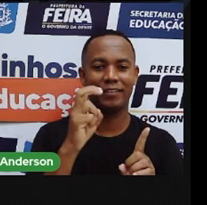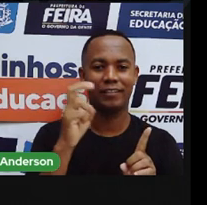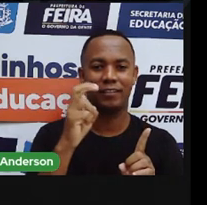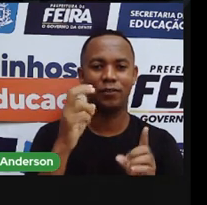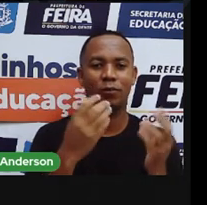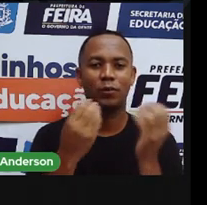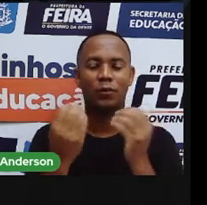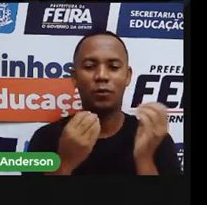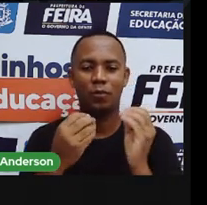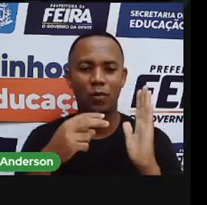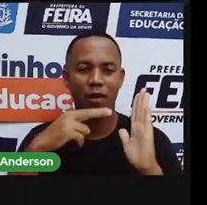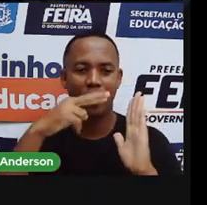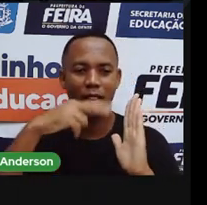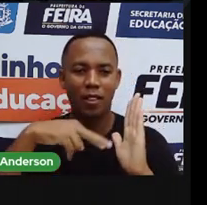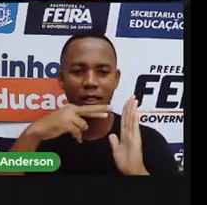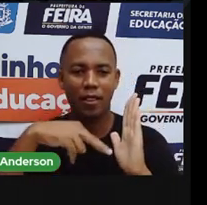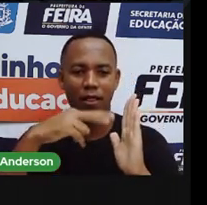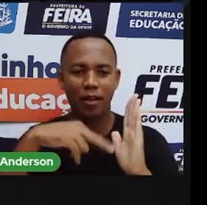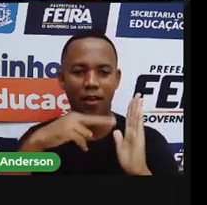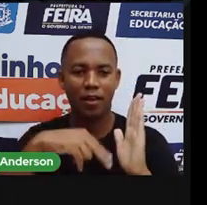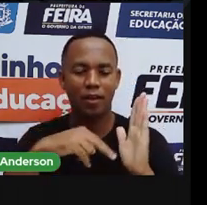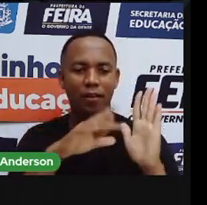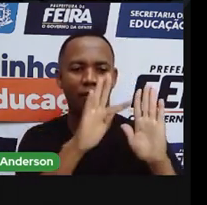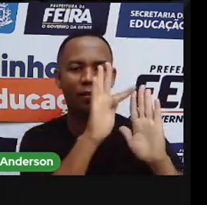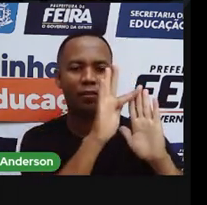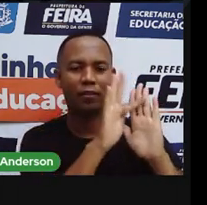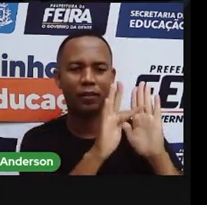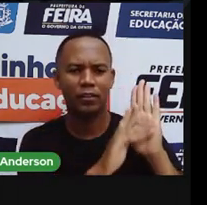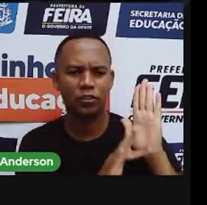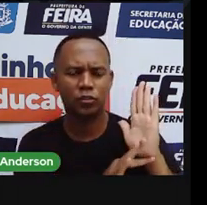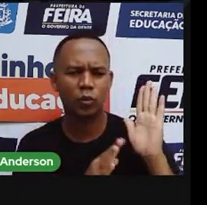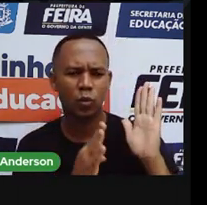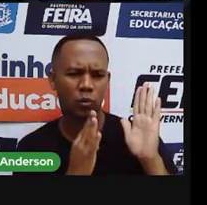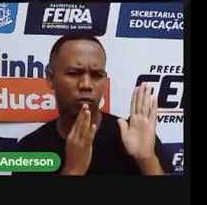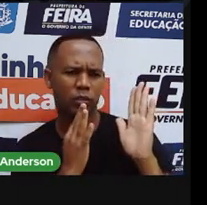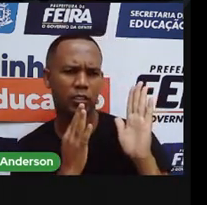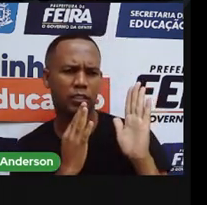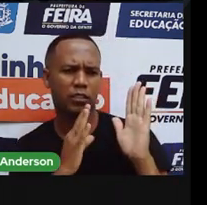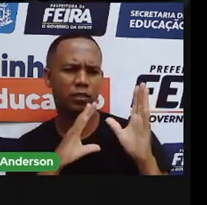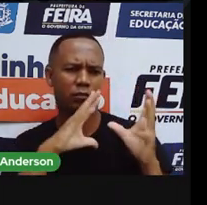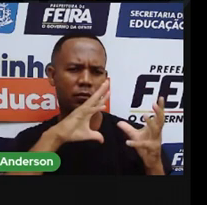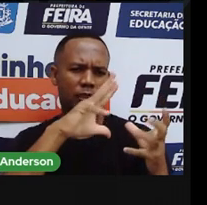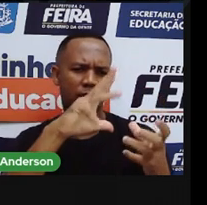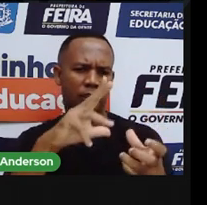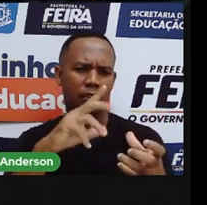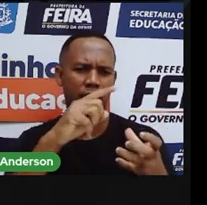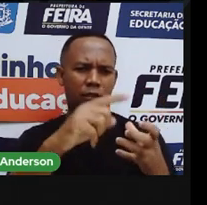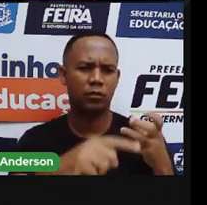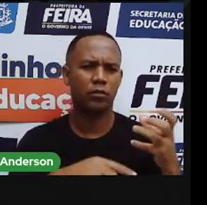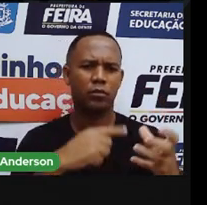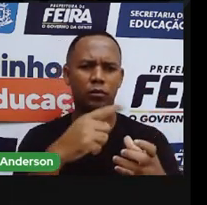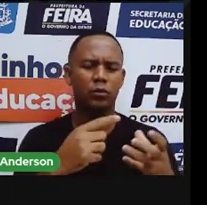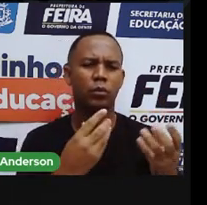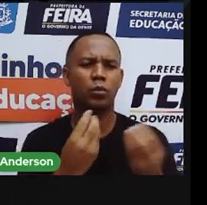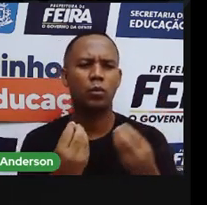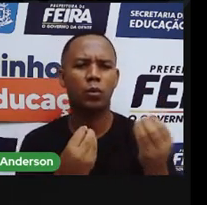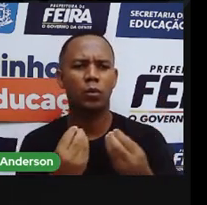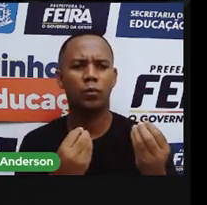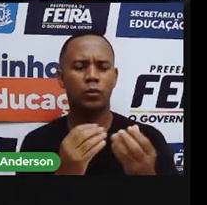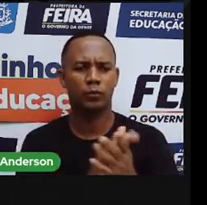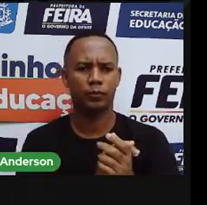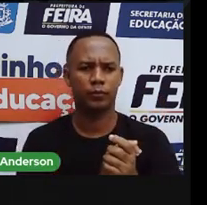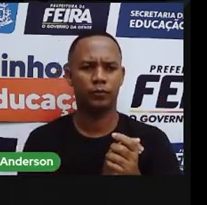faça a leitura do texto abaixo para conhecer um pouquinho do planeta Terra. planeta Terra ou planeta